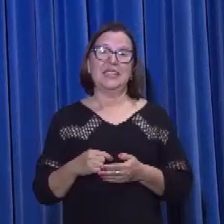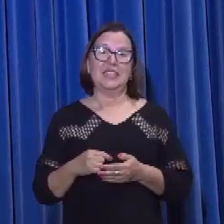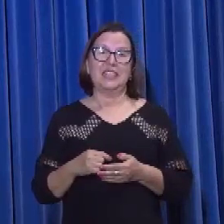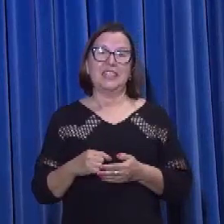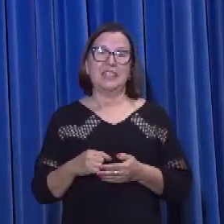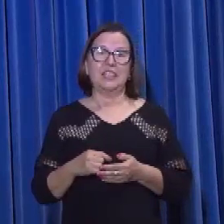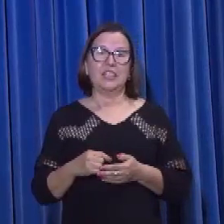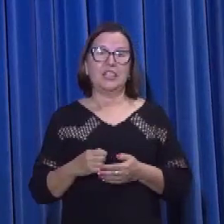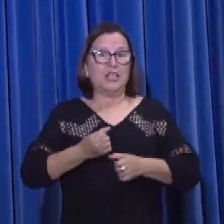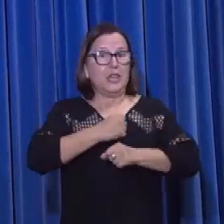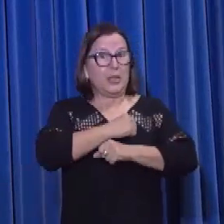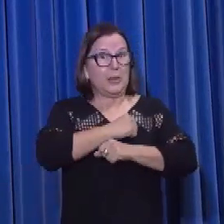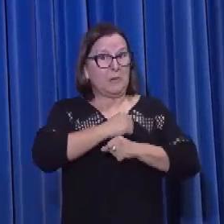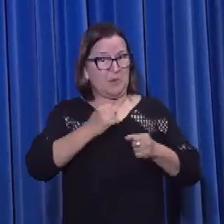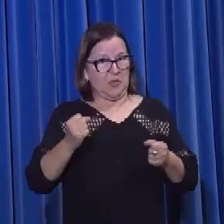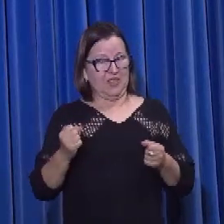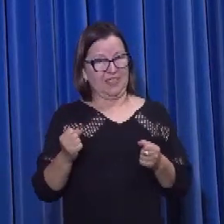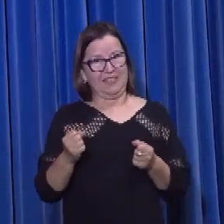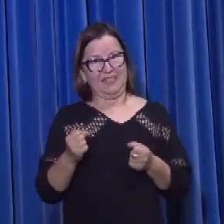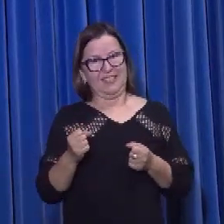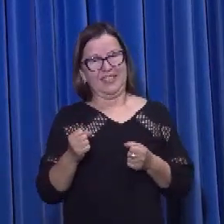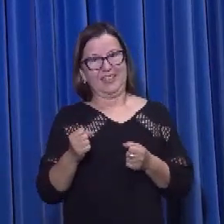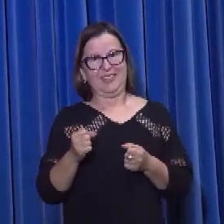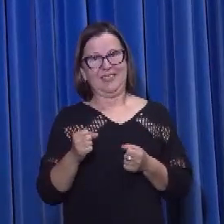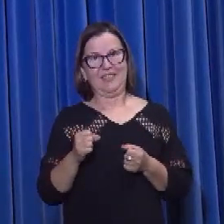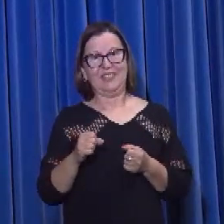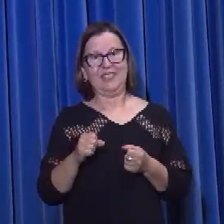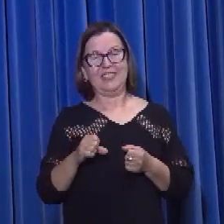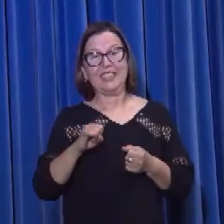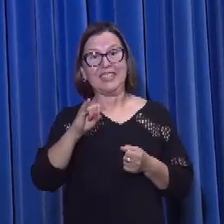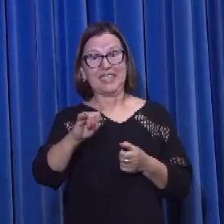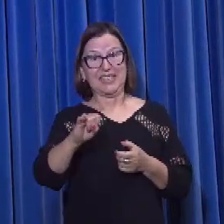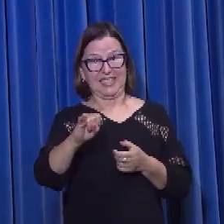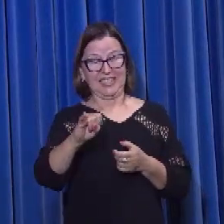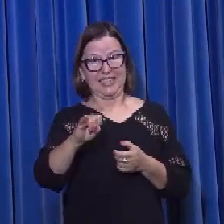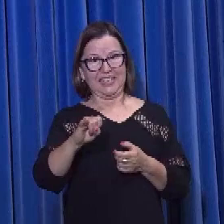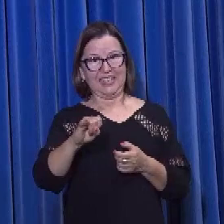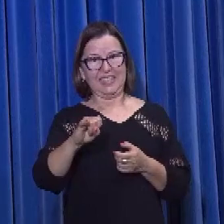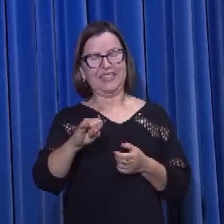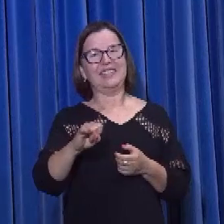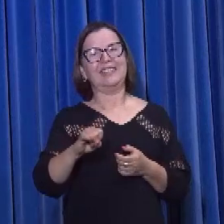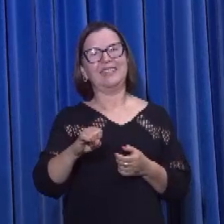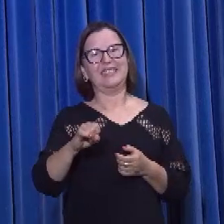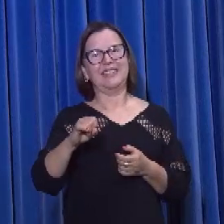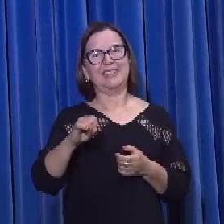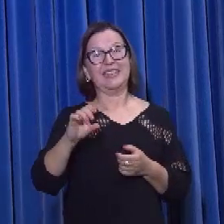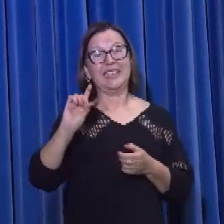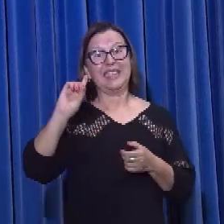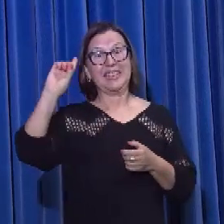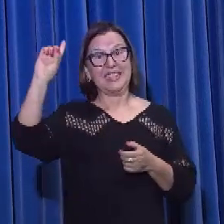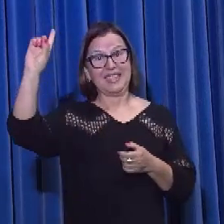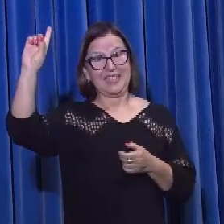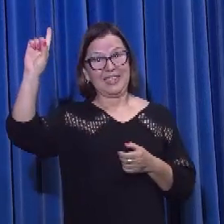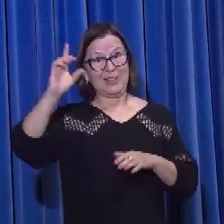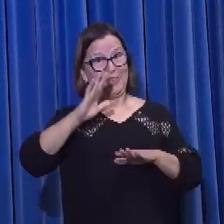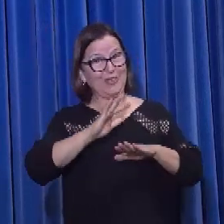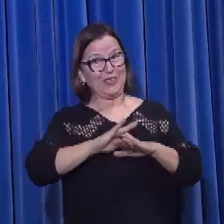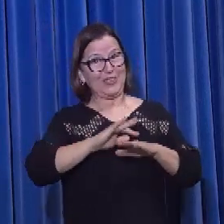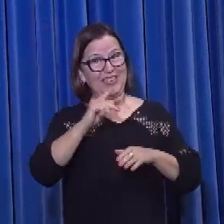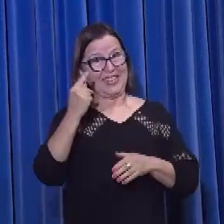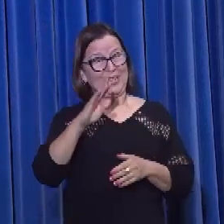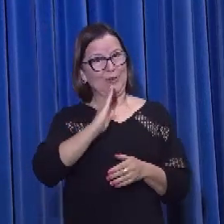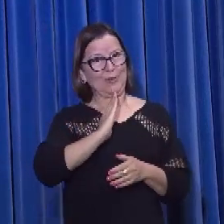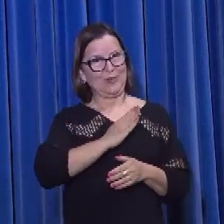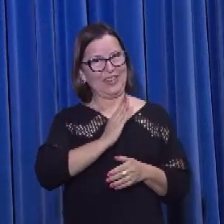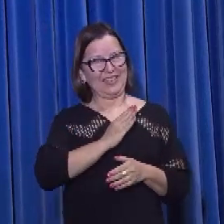à graça de Deus. Não há nenhuma possibilidade de